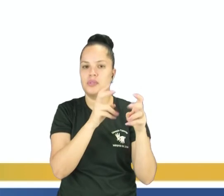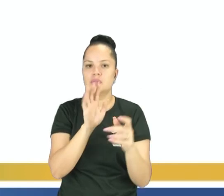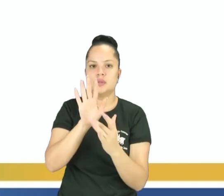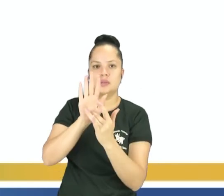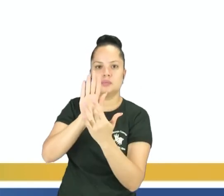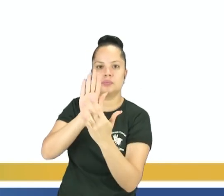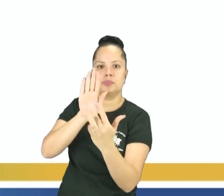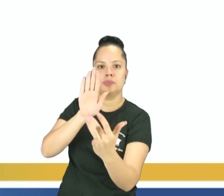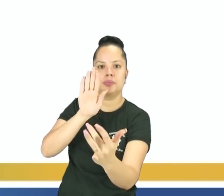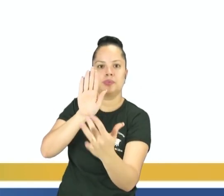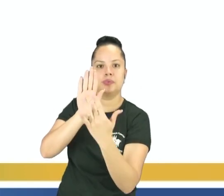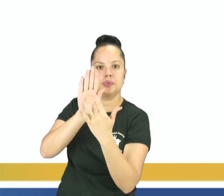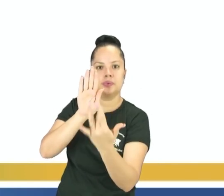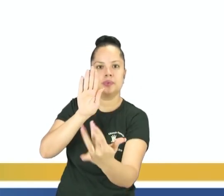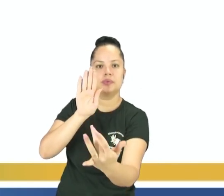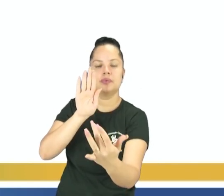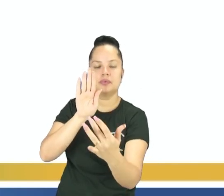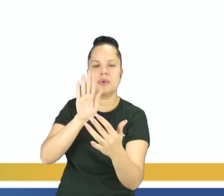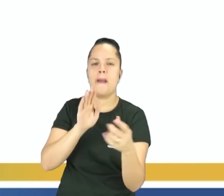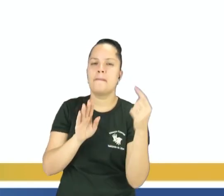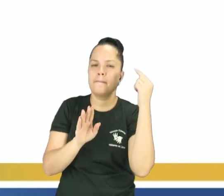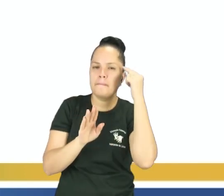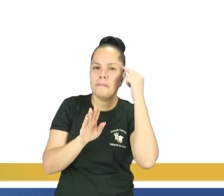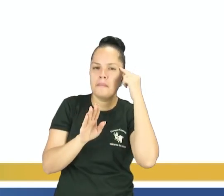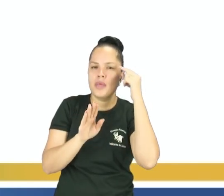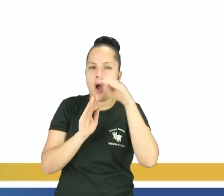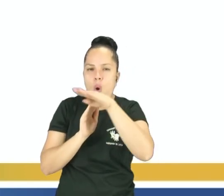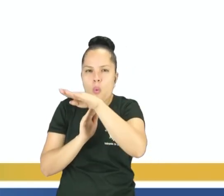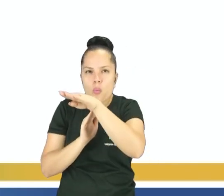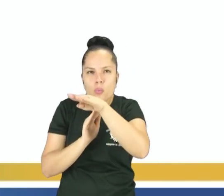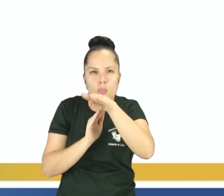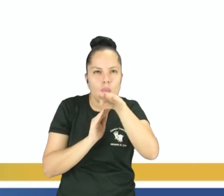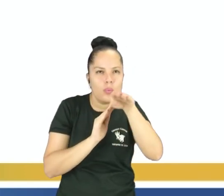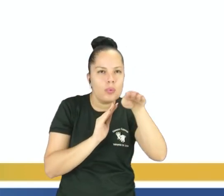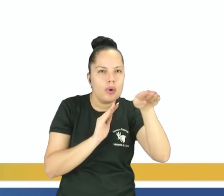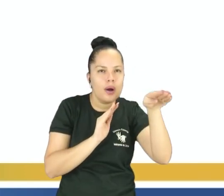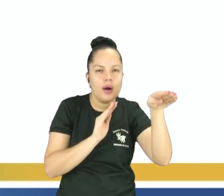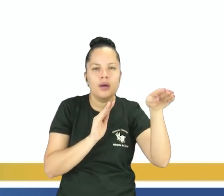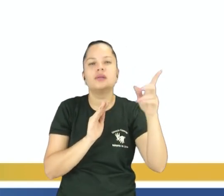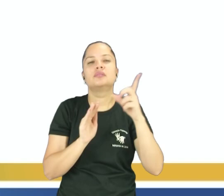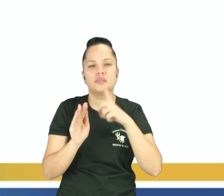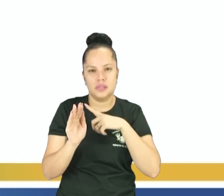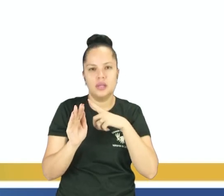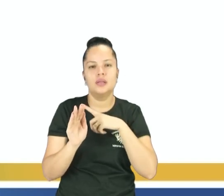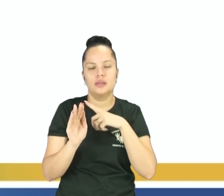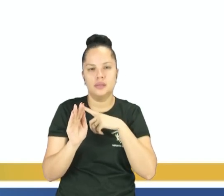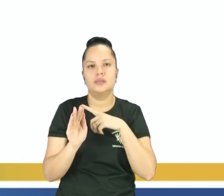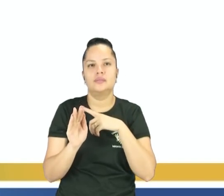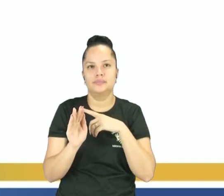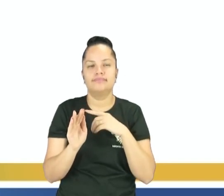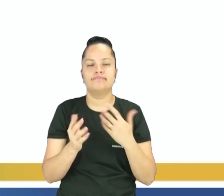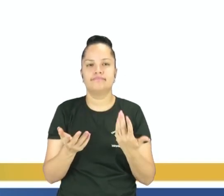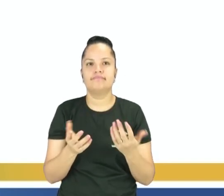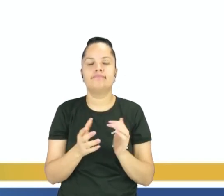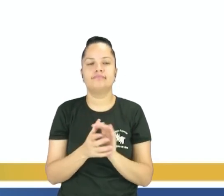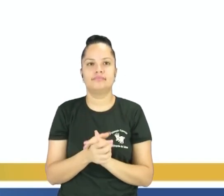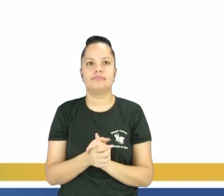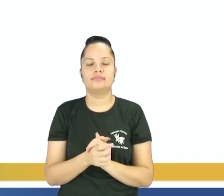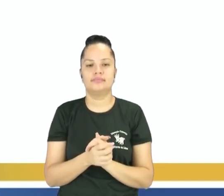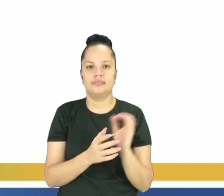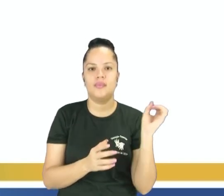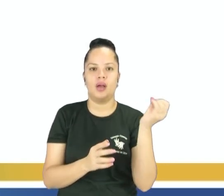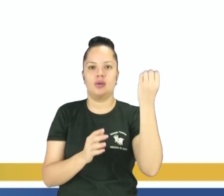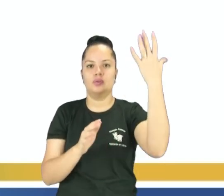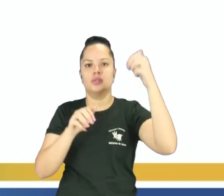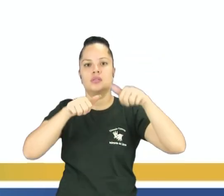né, dessa linha imaginária que eu estou imaginando aqui, ó. Essa linha imaginária aqui que eu estou dizendo aqui para você, ok? Então aí nós temos uma